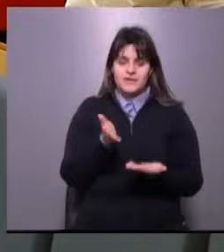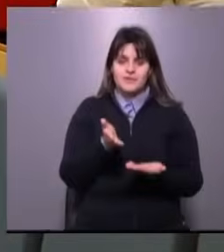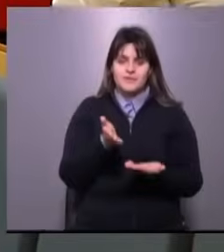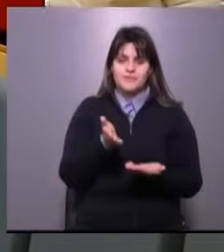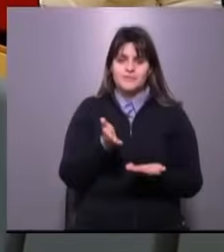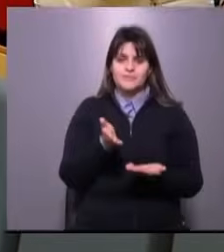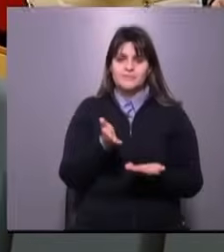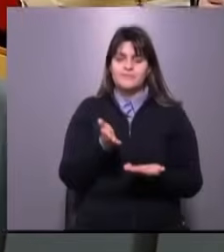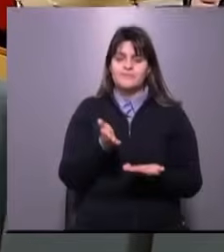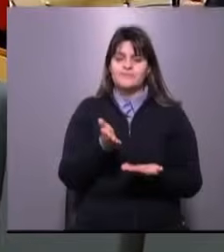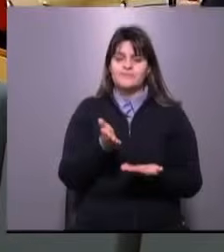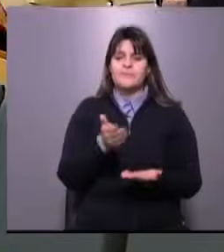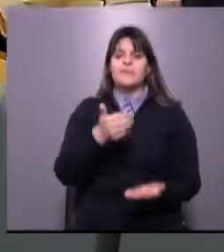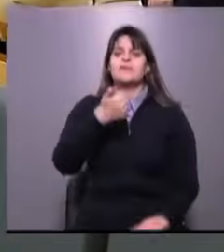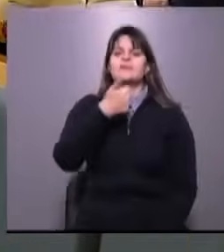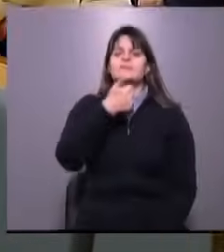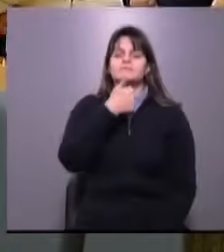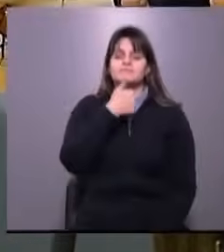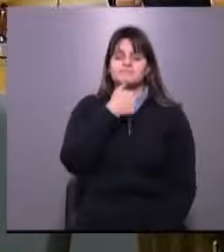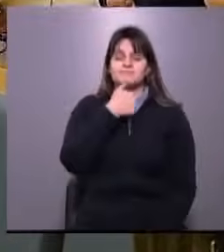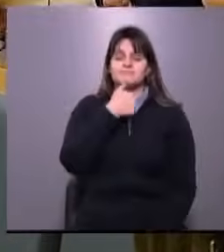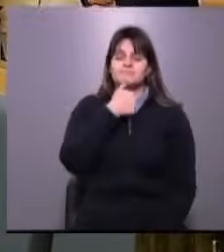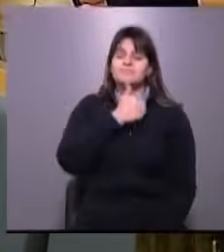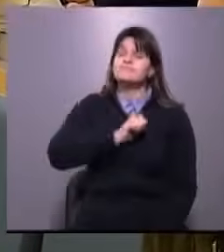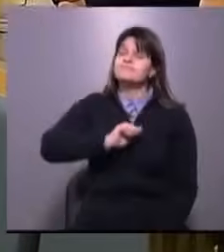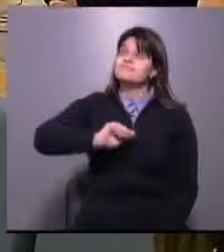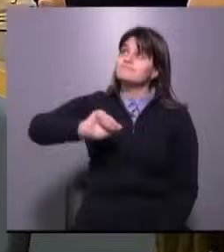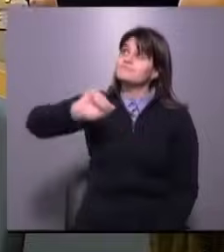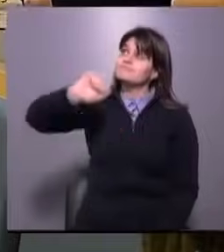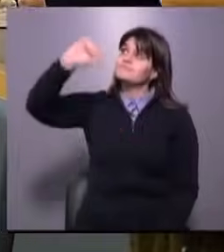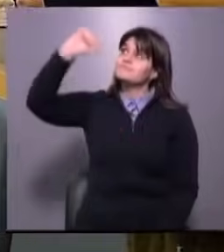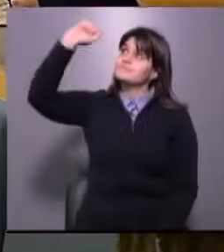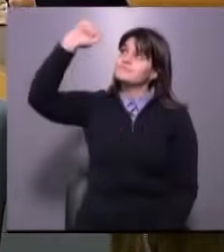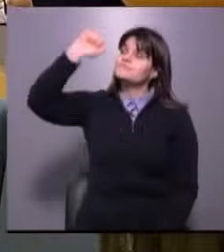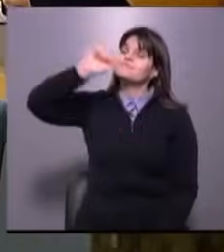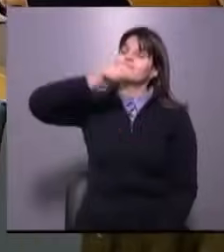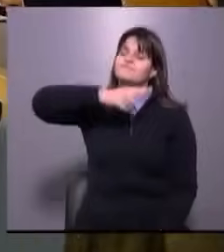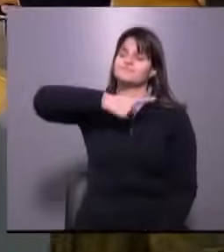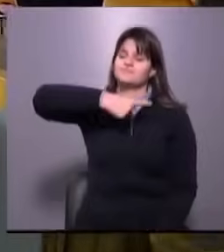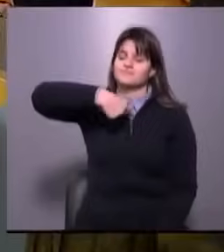venha a nós o vosso reino,